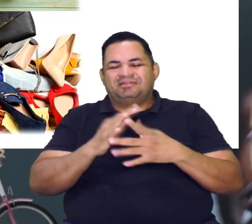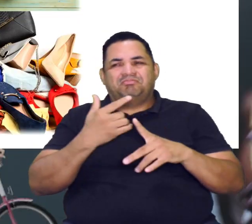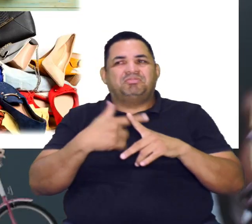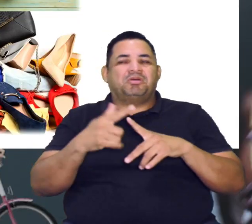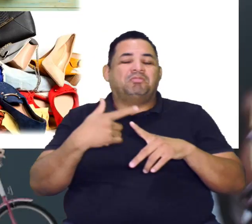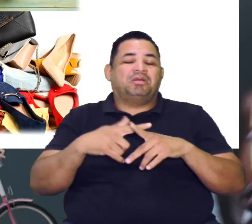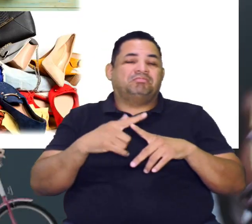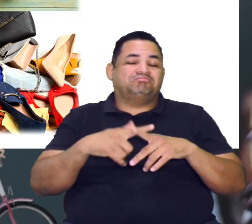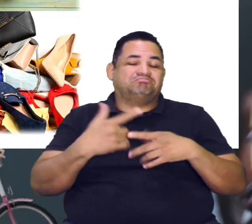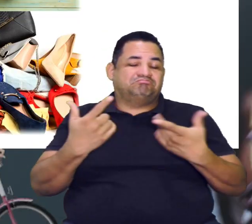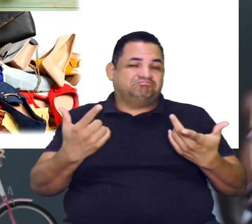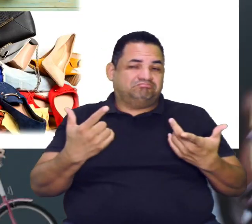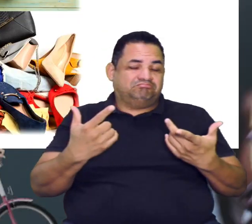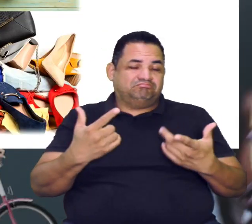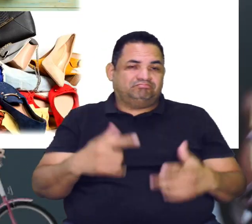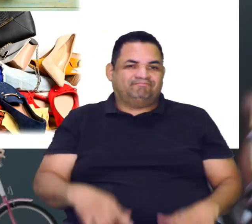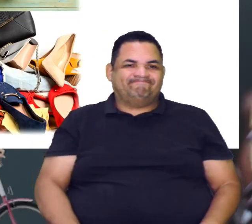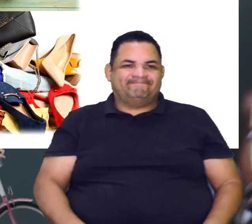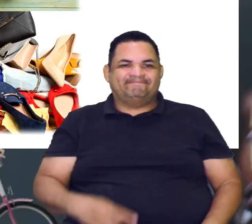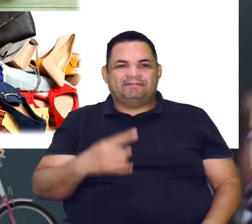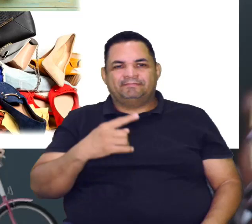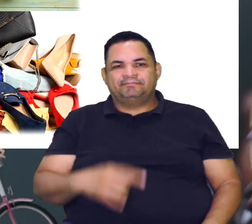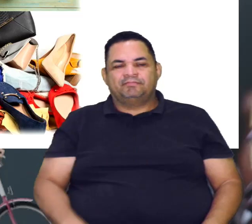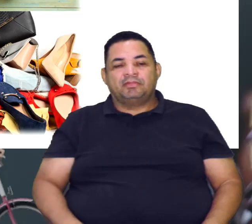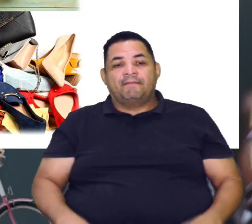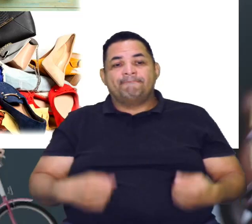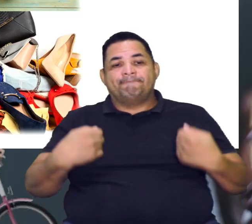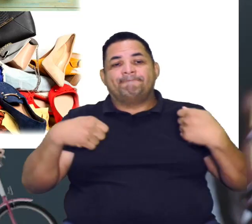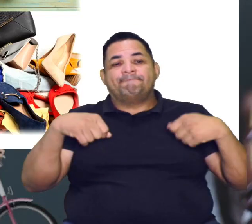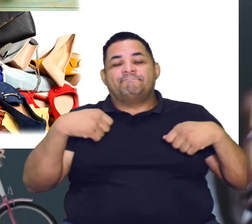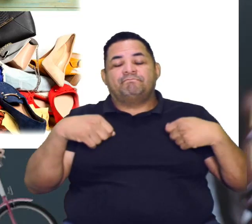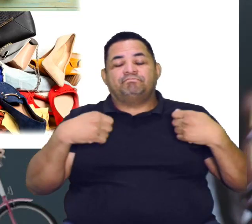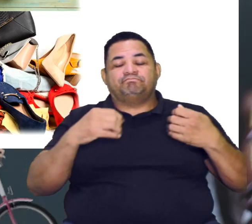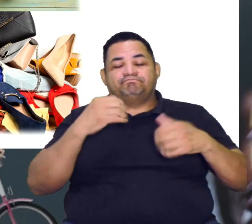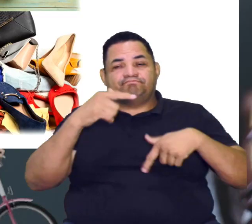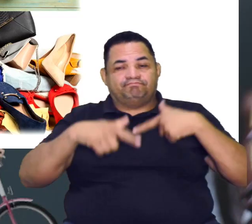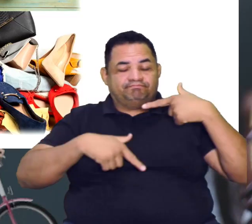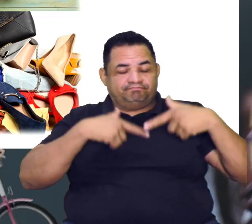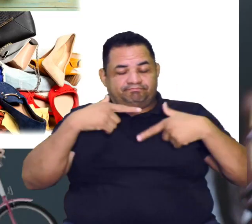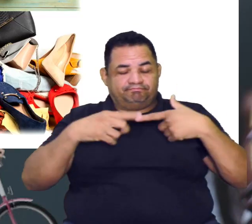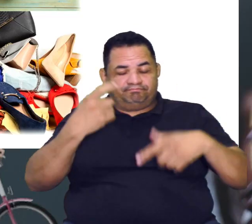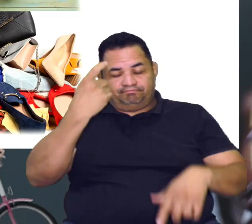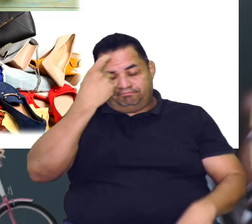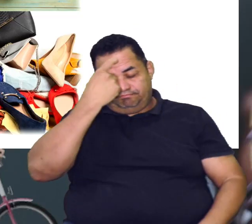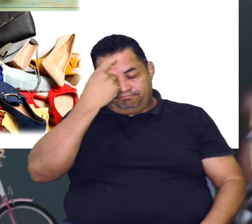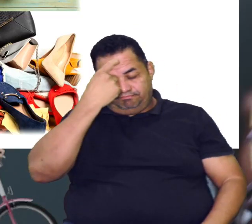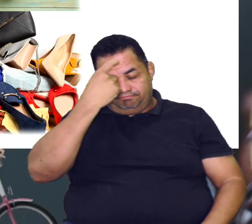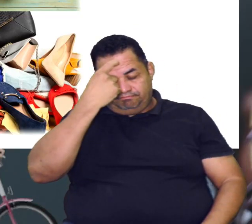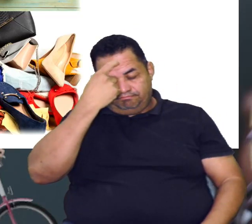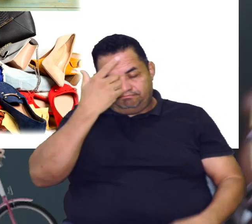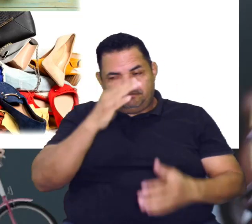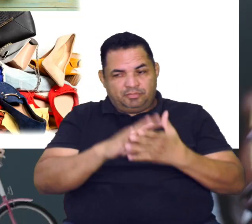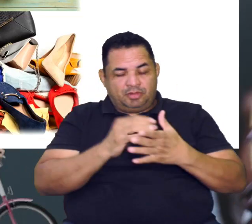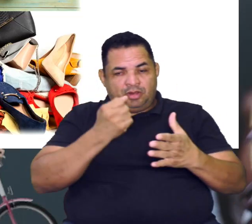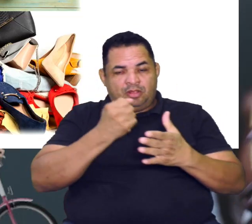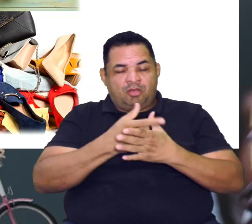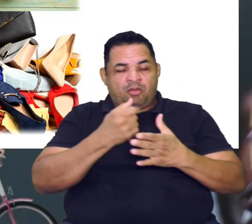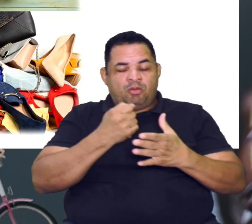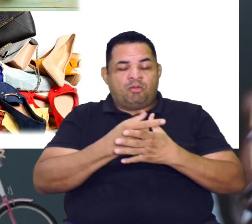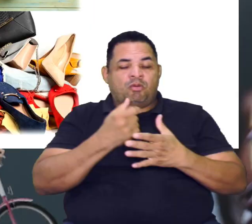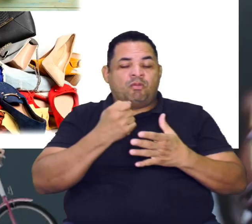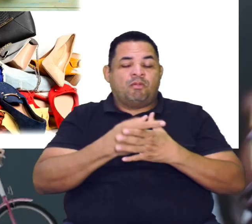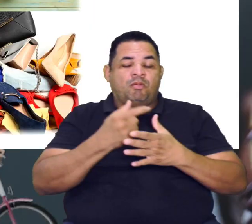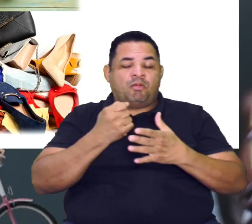risco, é um grande risco mesmo, certo? Então a gente precisa trabalhar essa questão da consciência da compra,